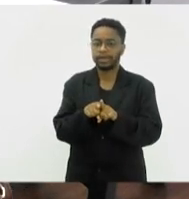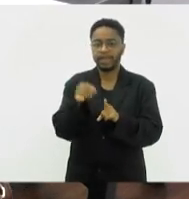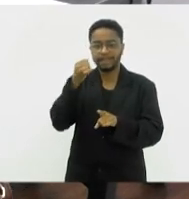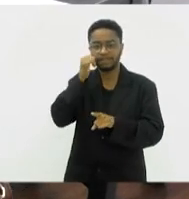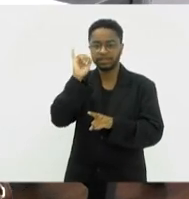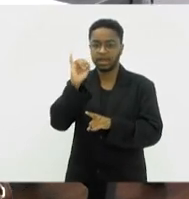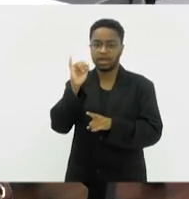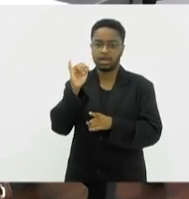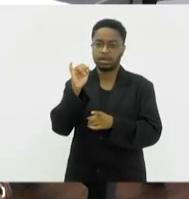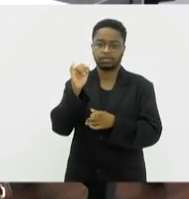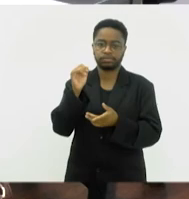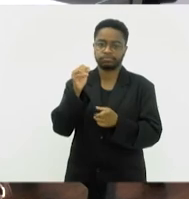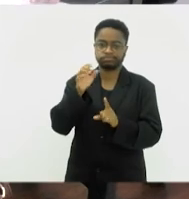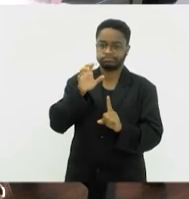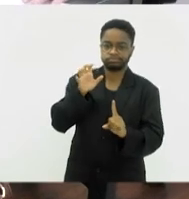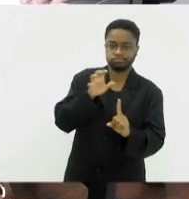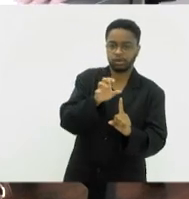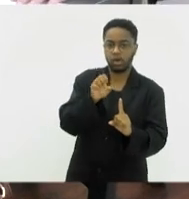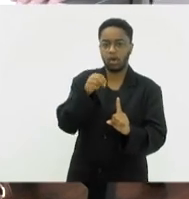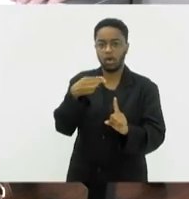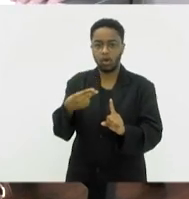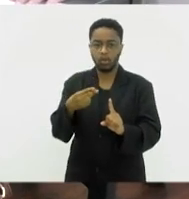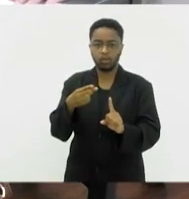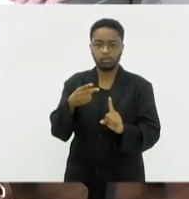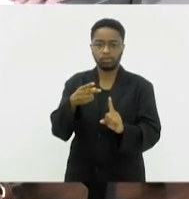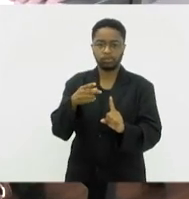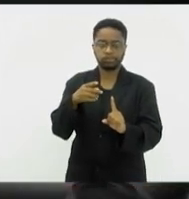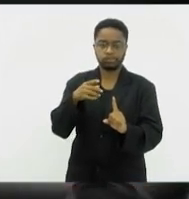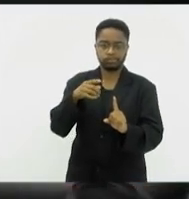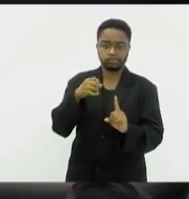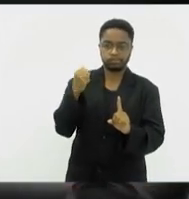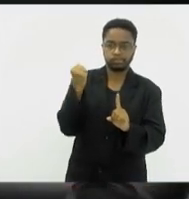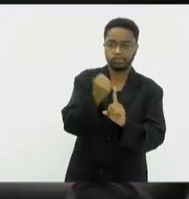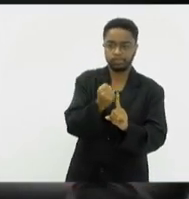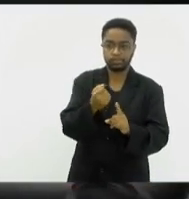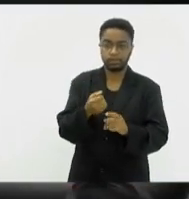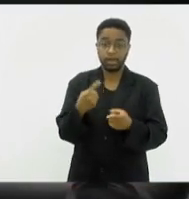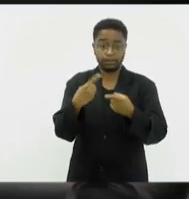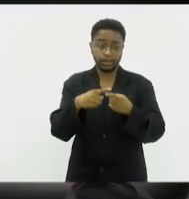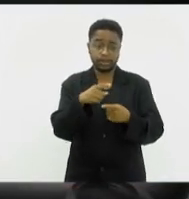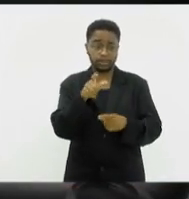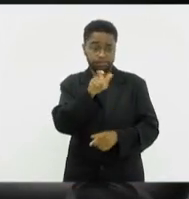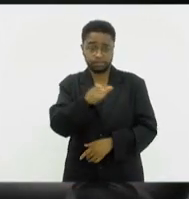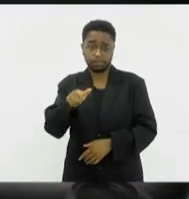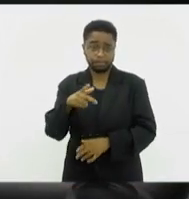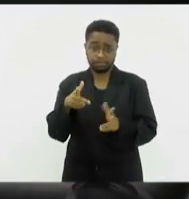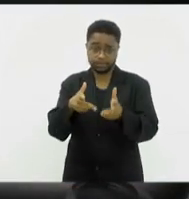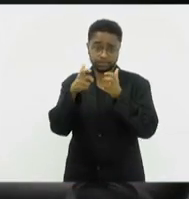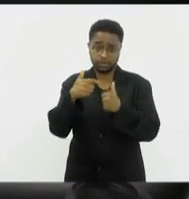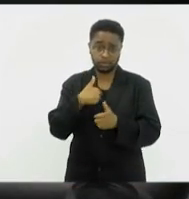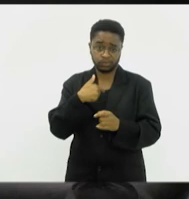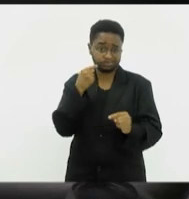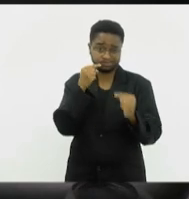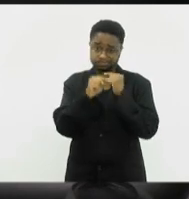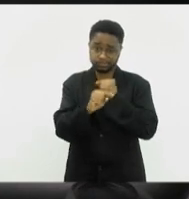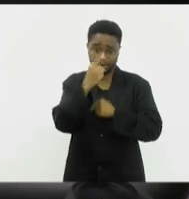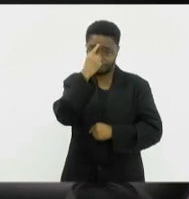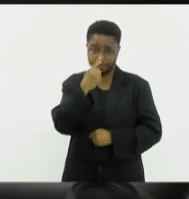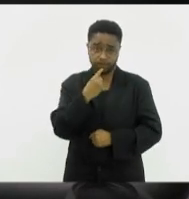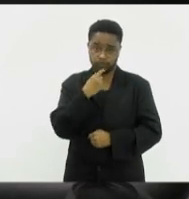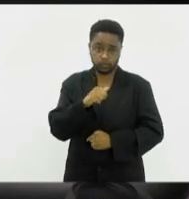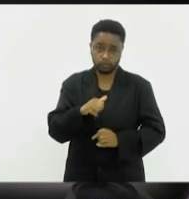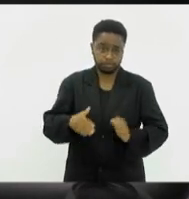ameaçado ou ser, não sofrer nenhum tipo de represália? Porque viram que eu não tenho nenhum perfil para o crime. Eu não tenho esse perfil. Explica um pouco melhor isso,